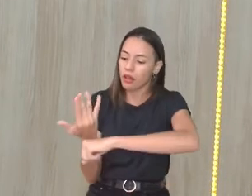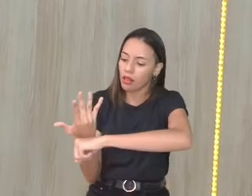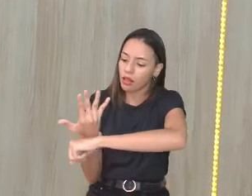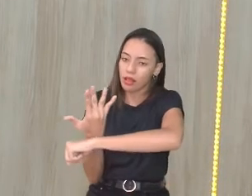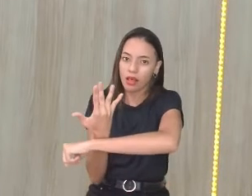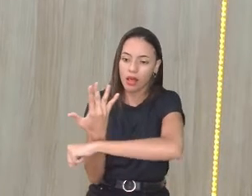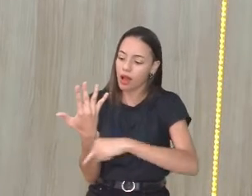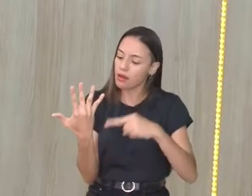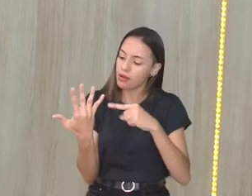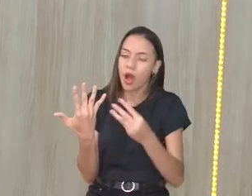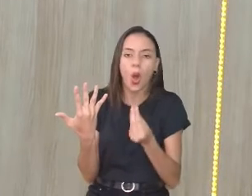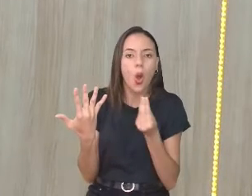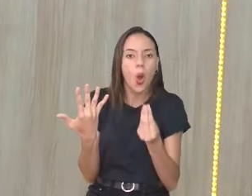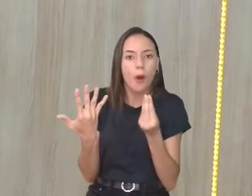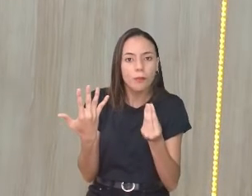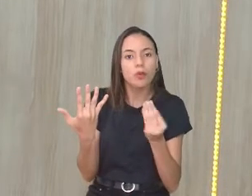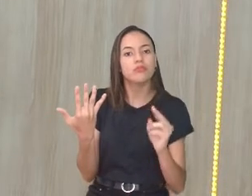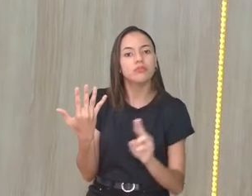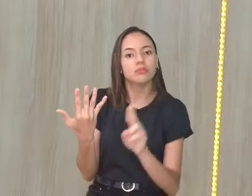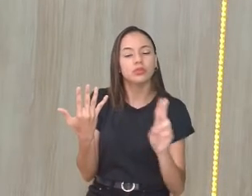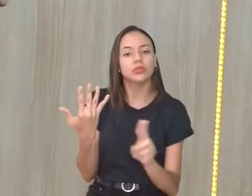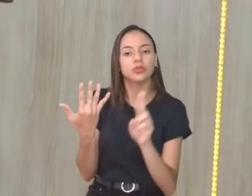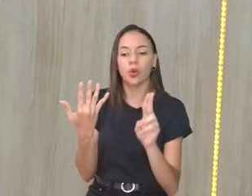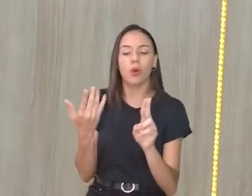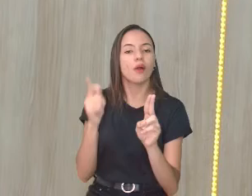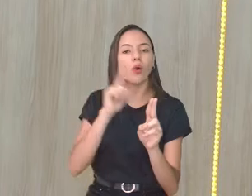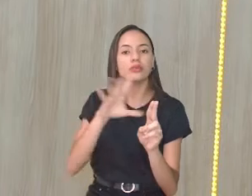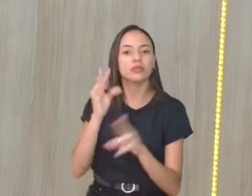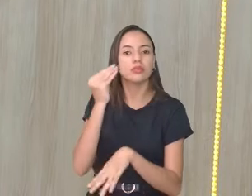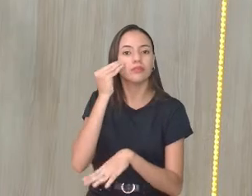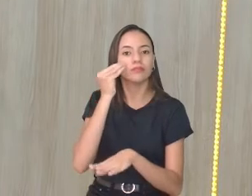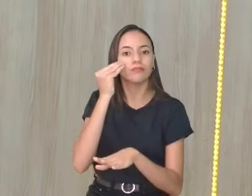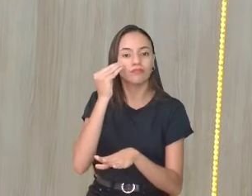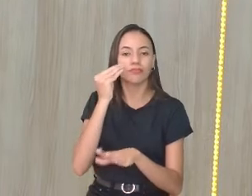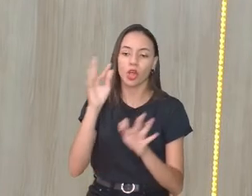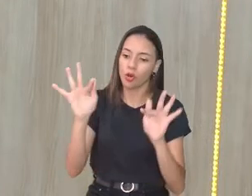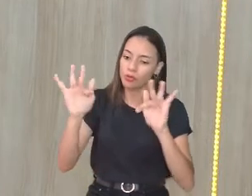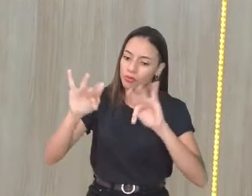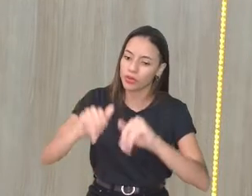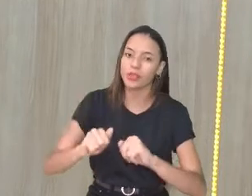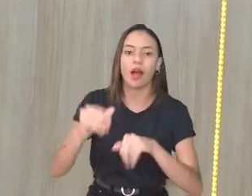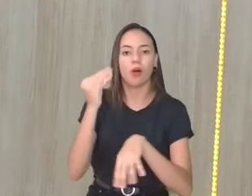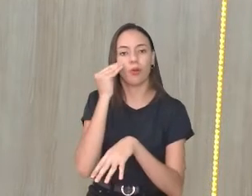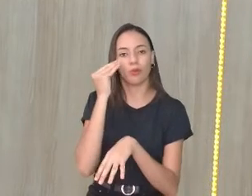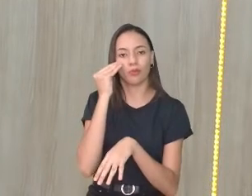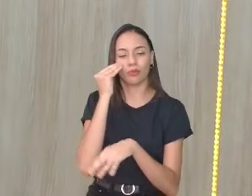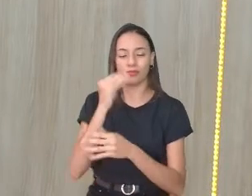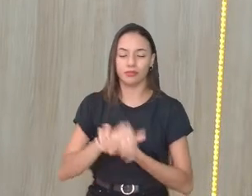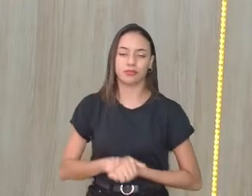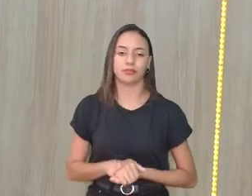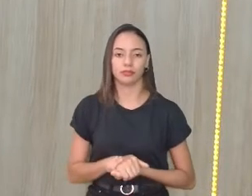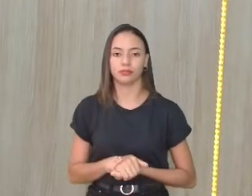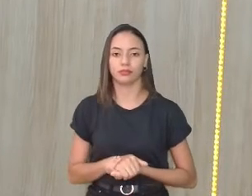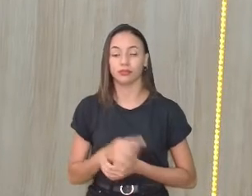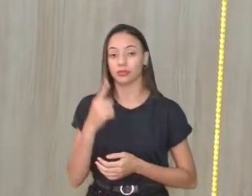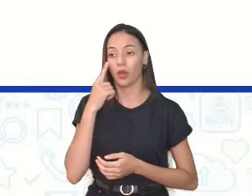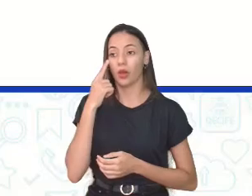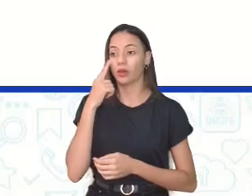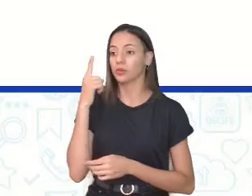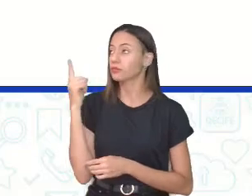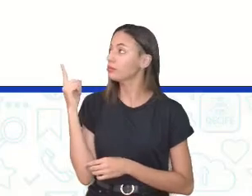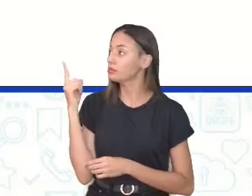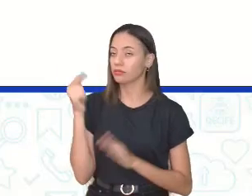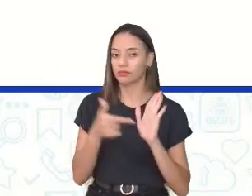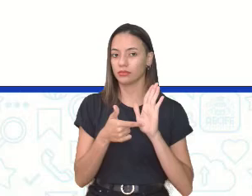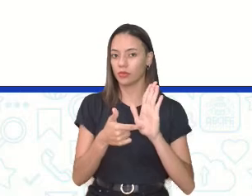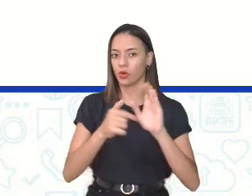reprodutivas da flor, para poder chegar no experimento dele, na finalização, né? Do experimento dele. Então, olha só. Joga